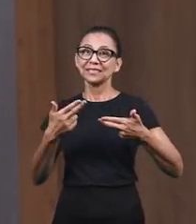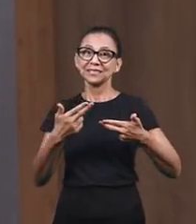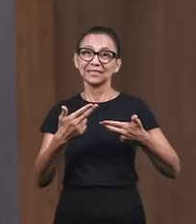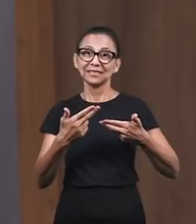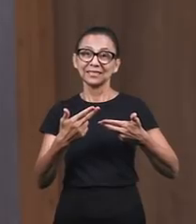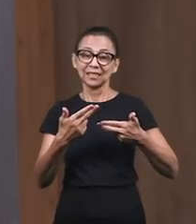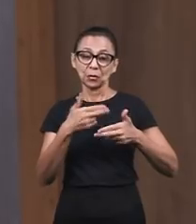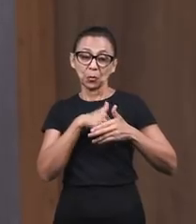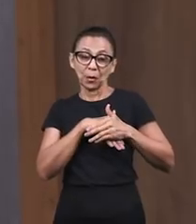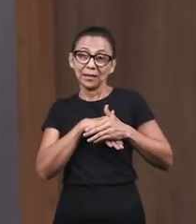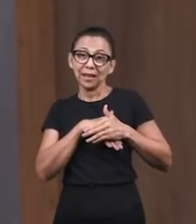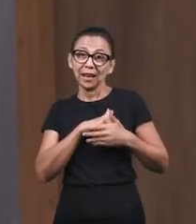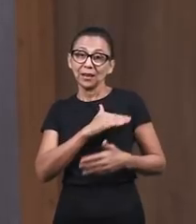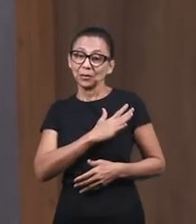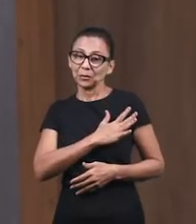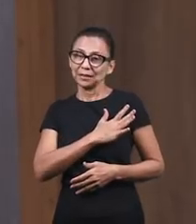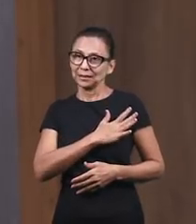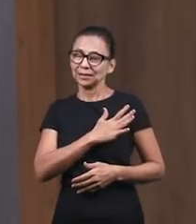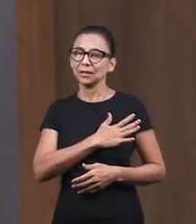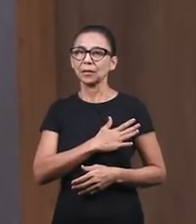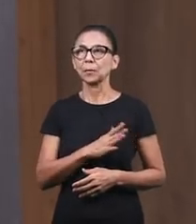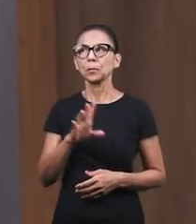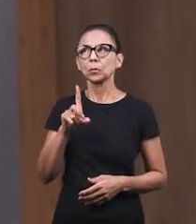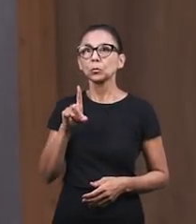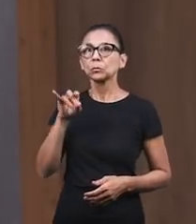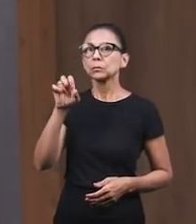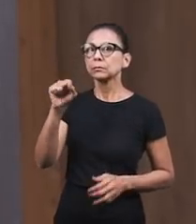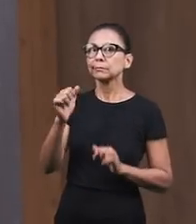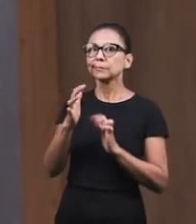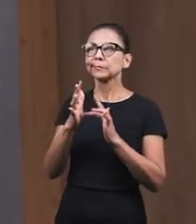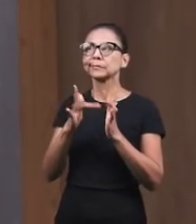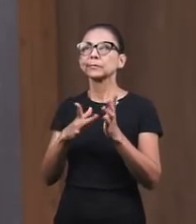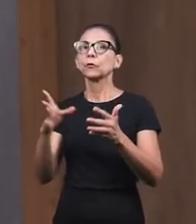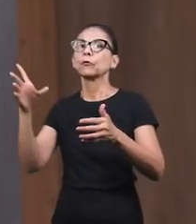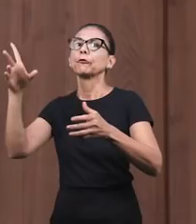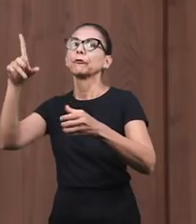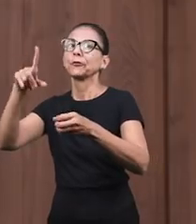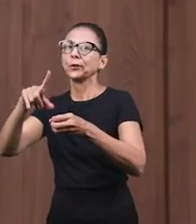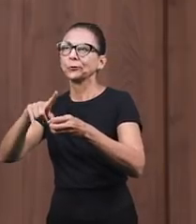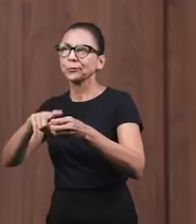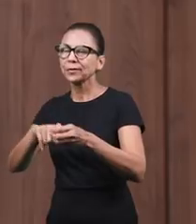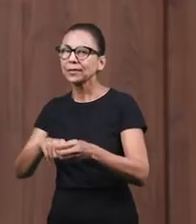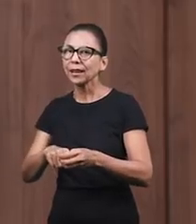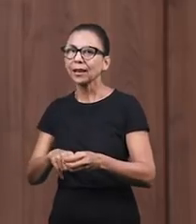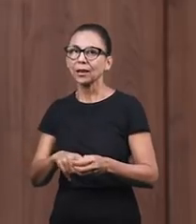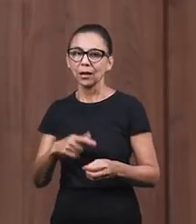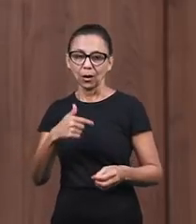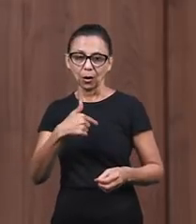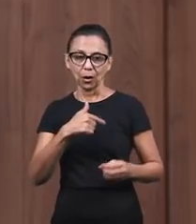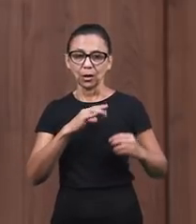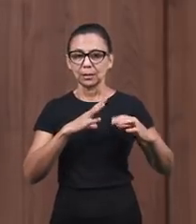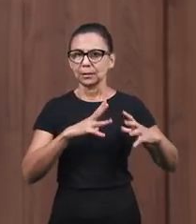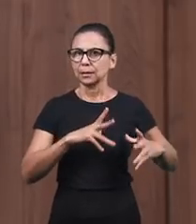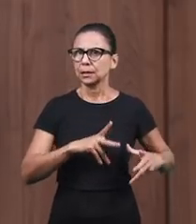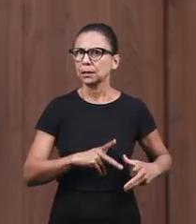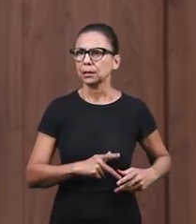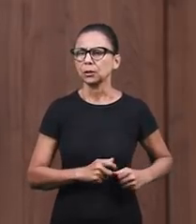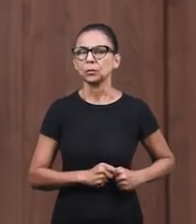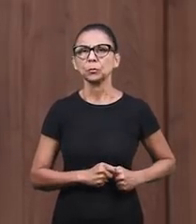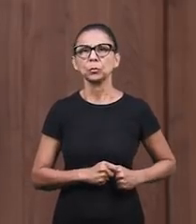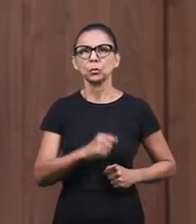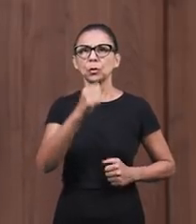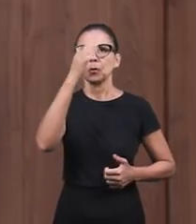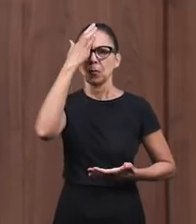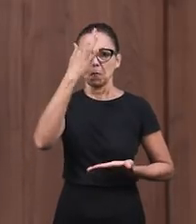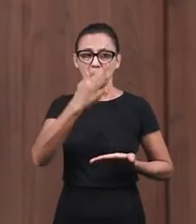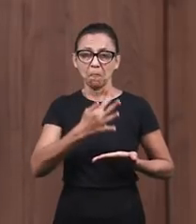tenhamos guardado no nosso coração. Porque quando Jesus voltar, Ele quer que nós tenhamos um coração cheio de